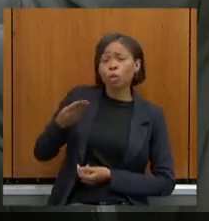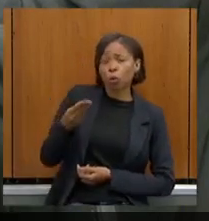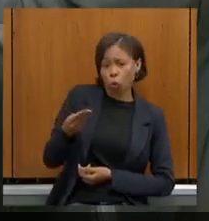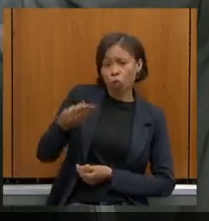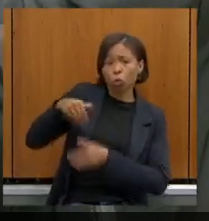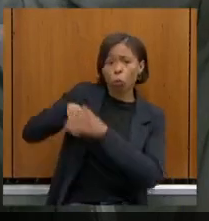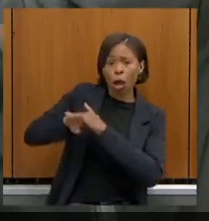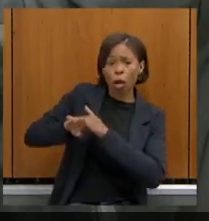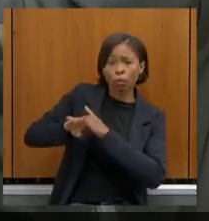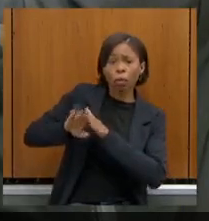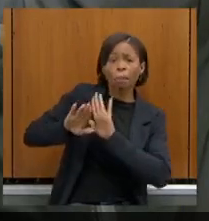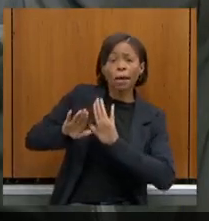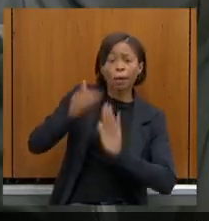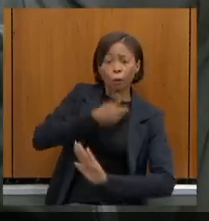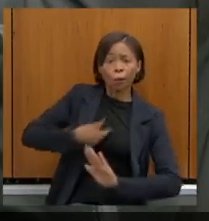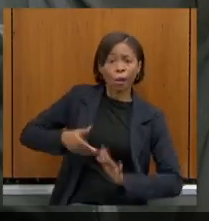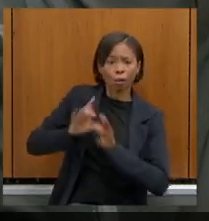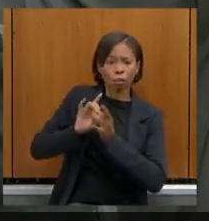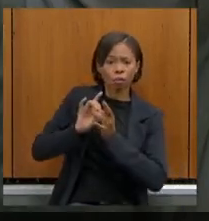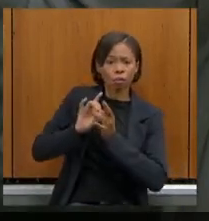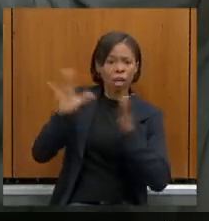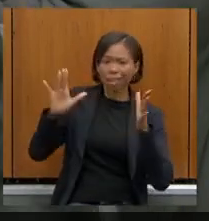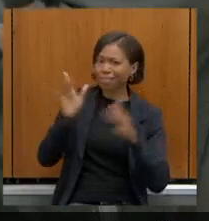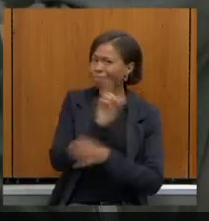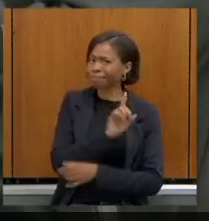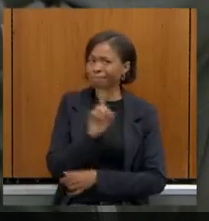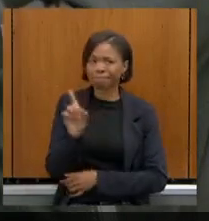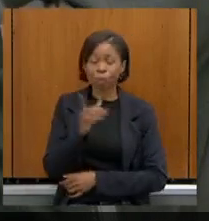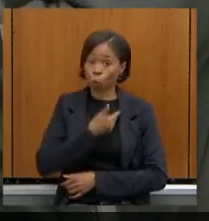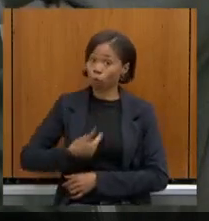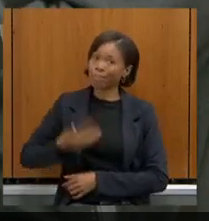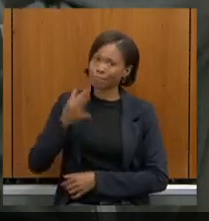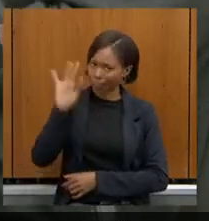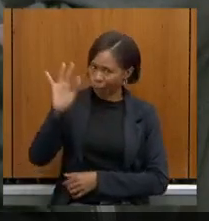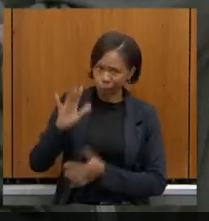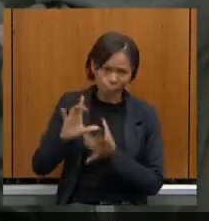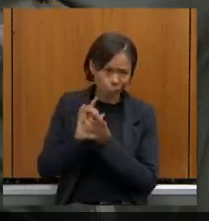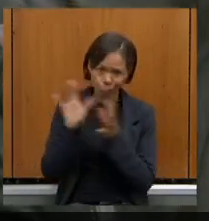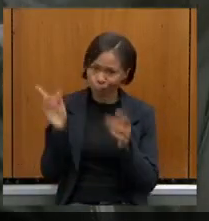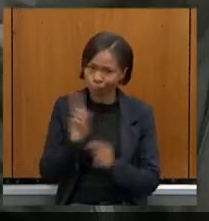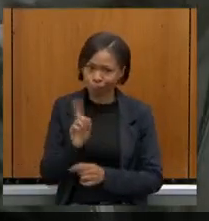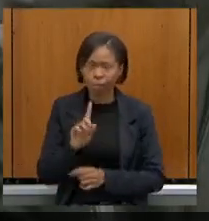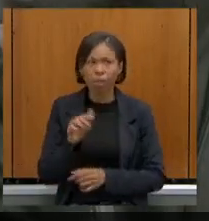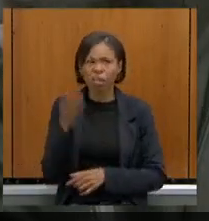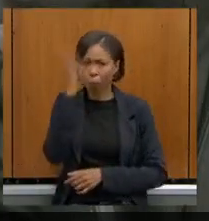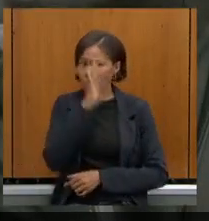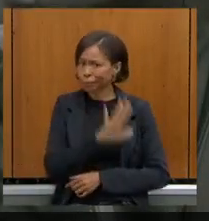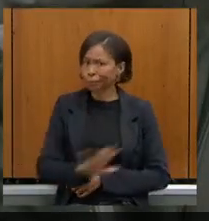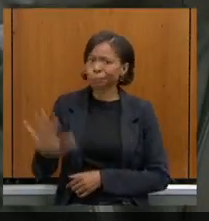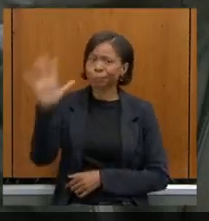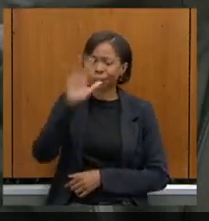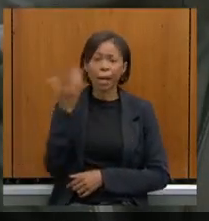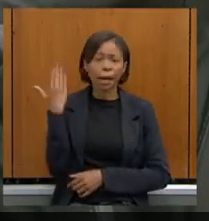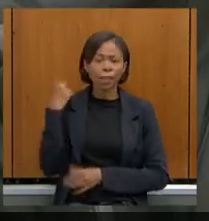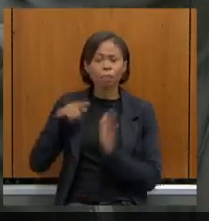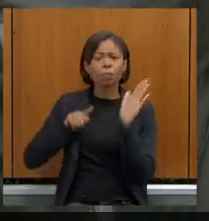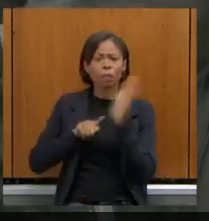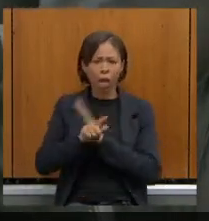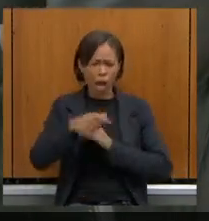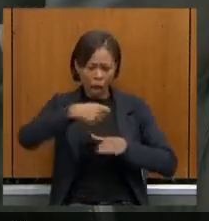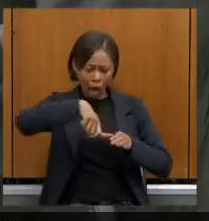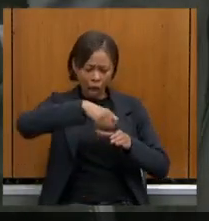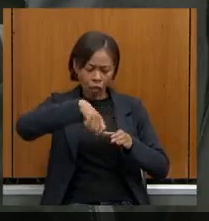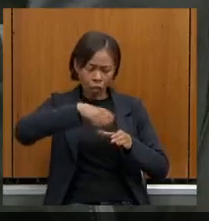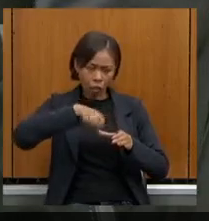não liberam e isso acontece no Brasil inteiro outro dia perguntaram se a Cozinha Mineira era de